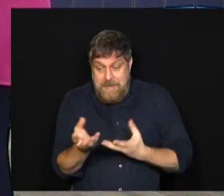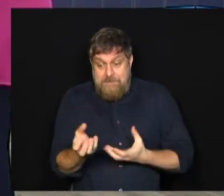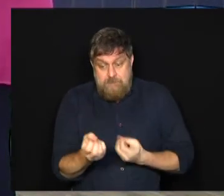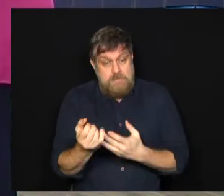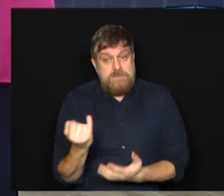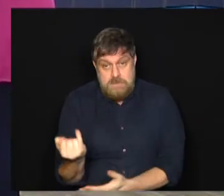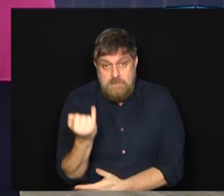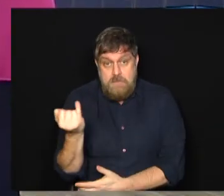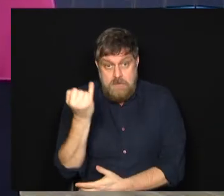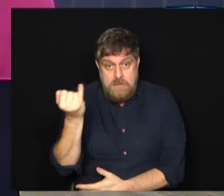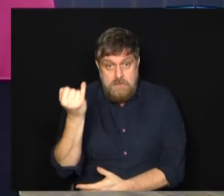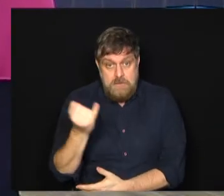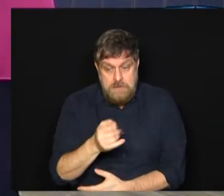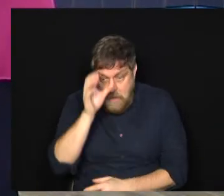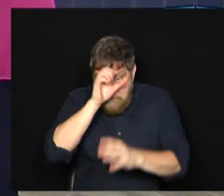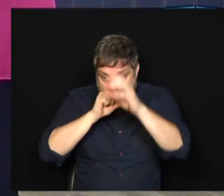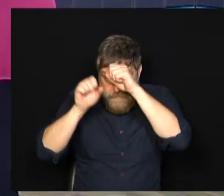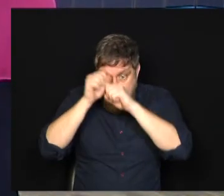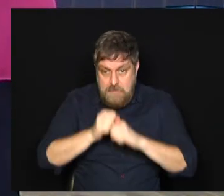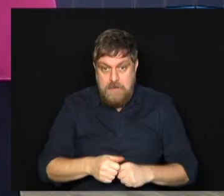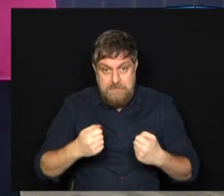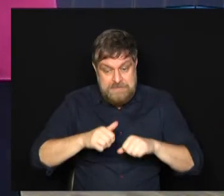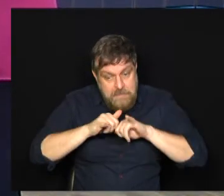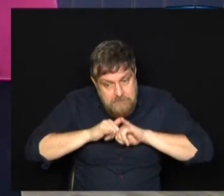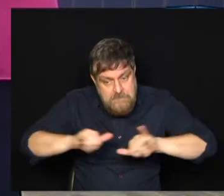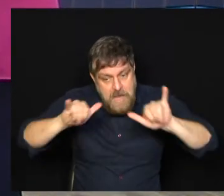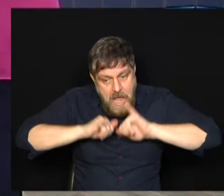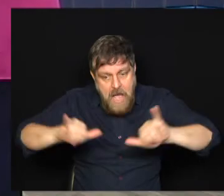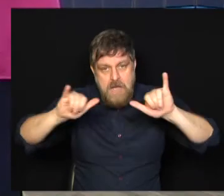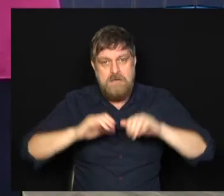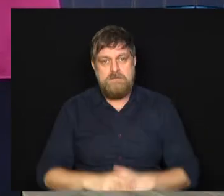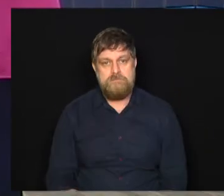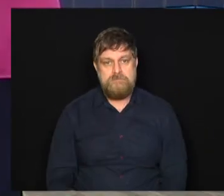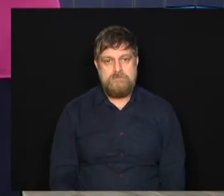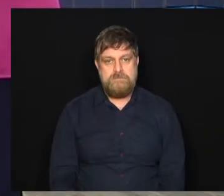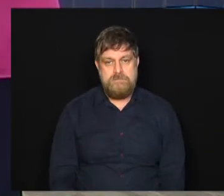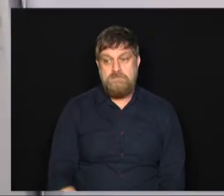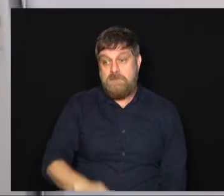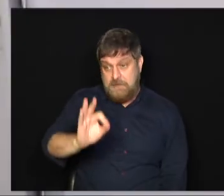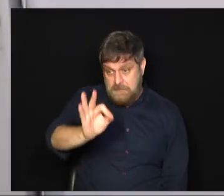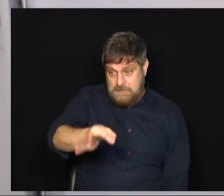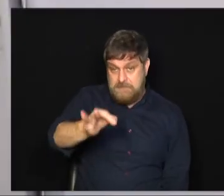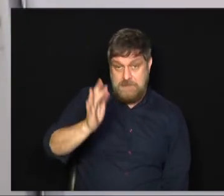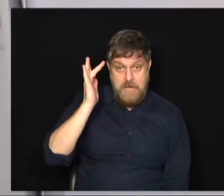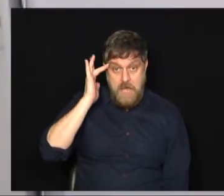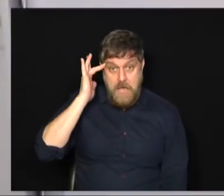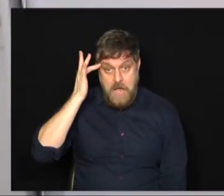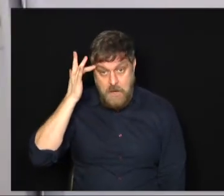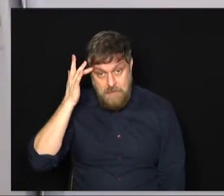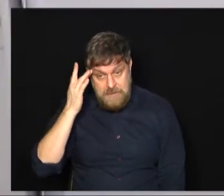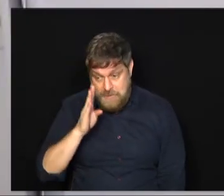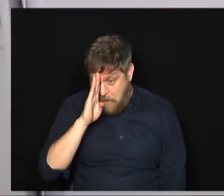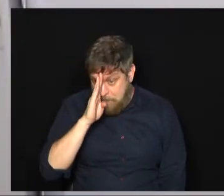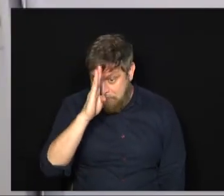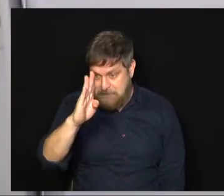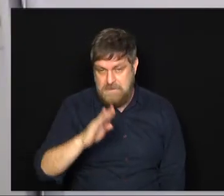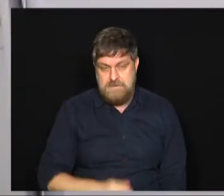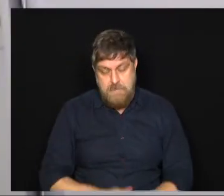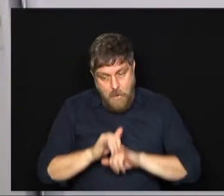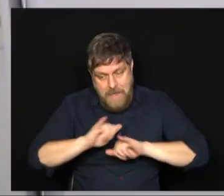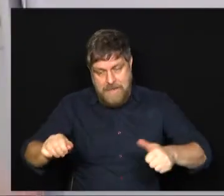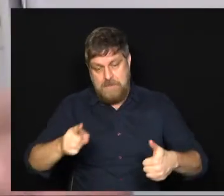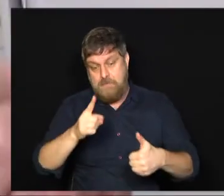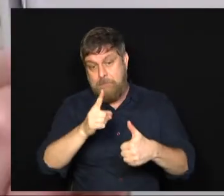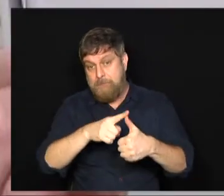muito importante, né? É bom a gente deixar esse recado. Exatamente. Eu acho que assim, acho que os dois principais recados. Primeiro,